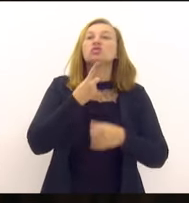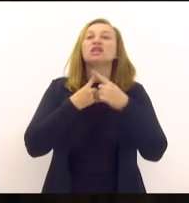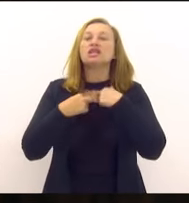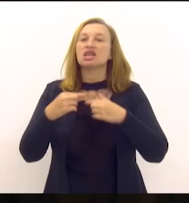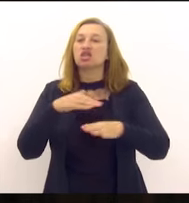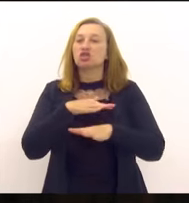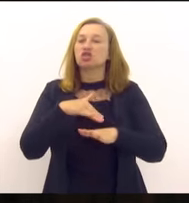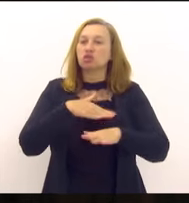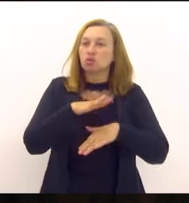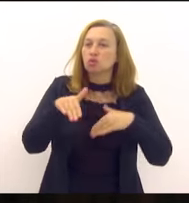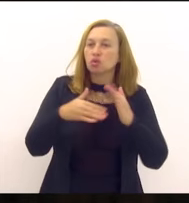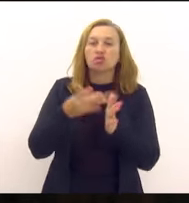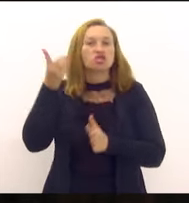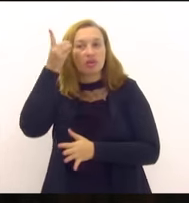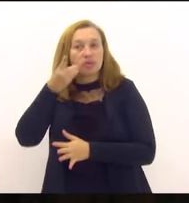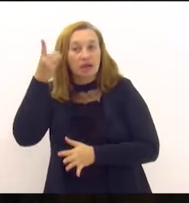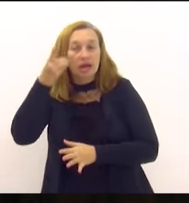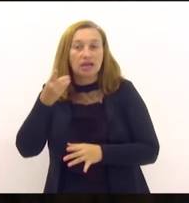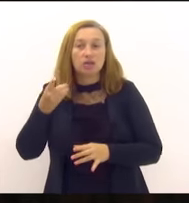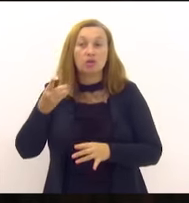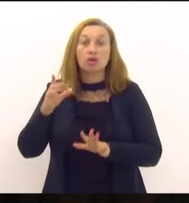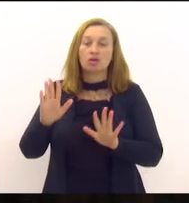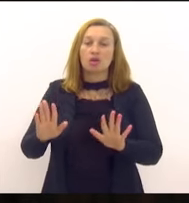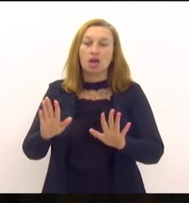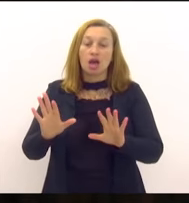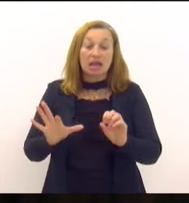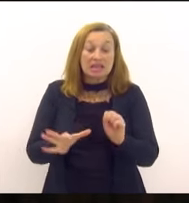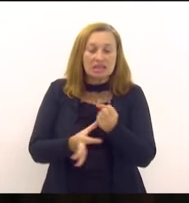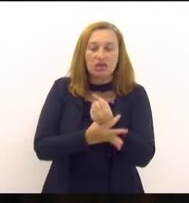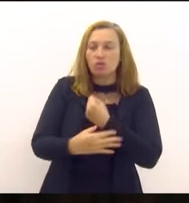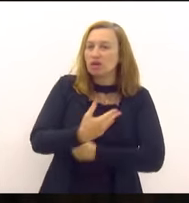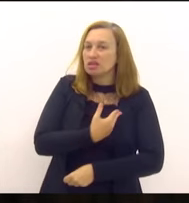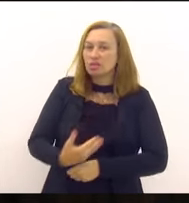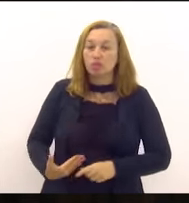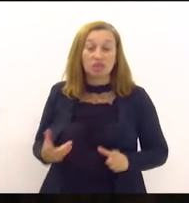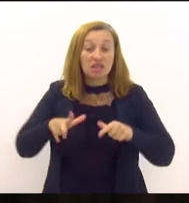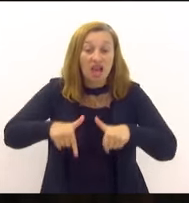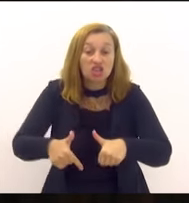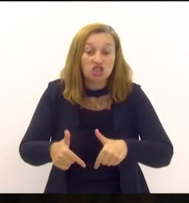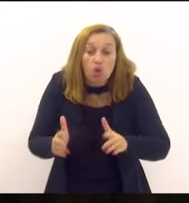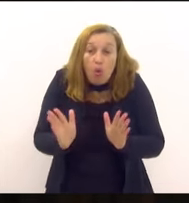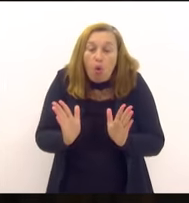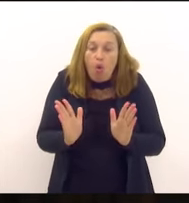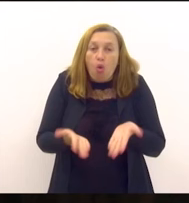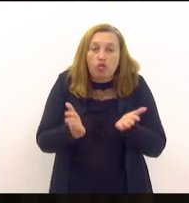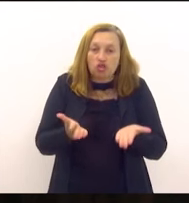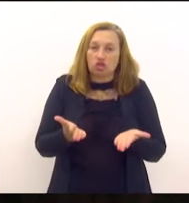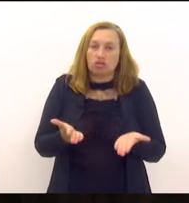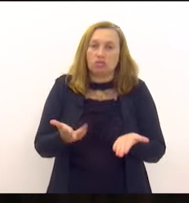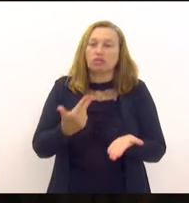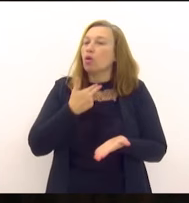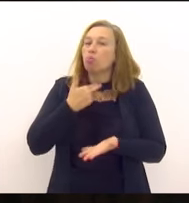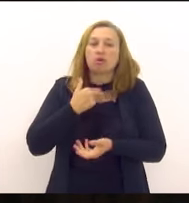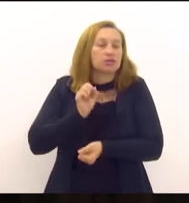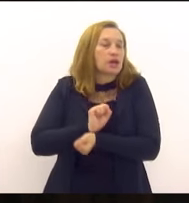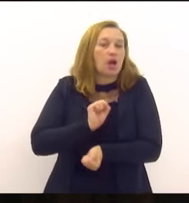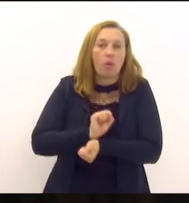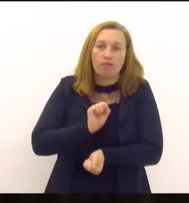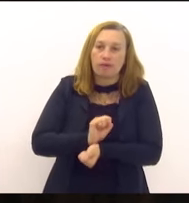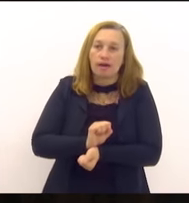pública do estado precisa reagir para ontem. Para ontem. Então, passou da hora, como já